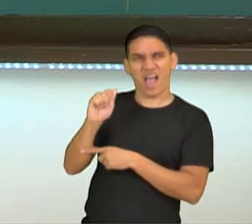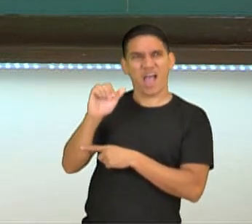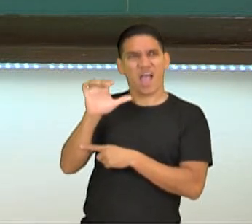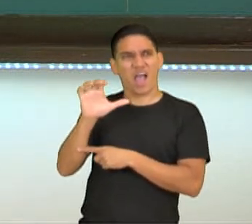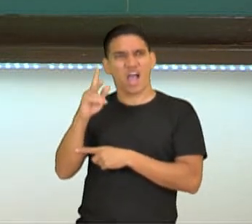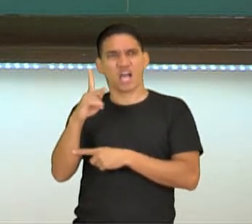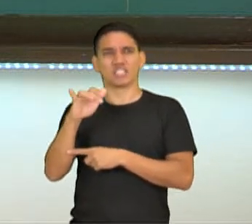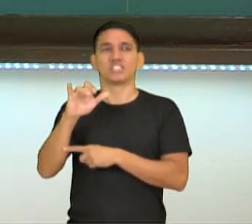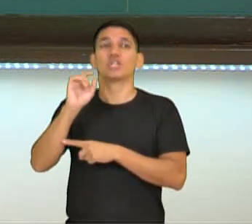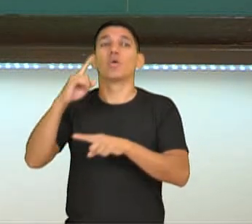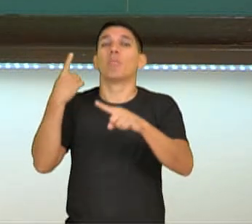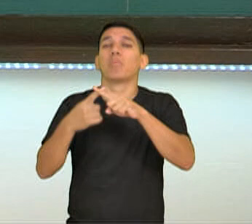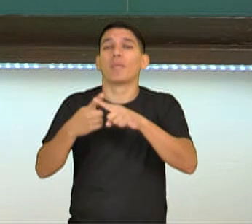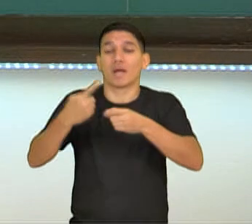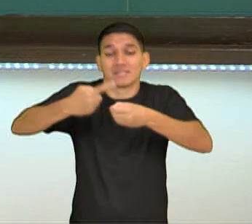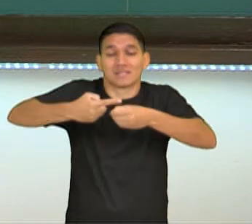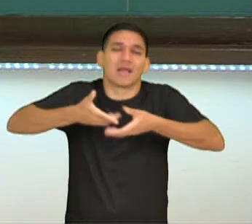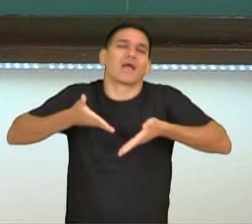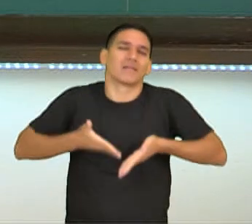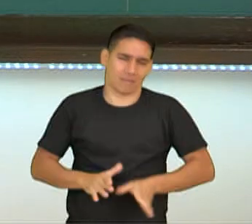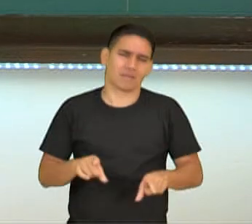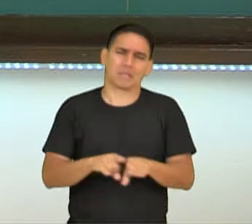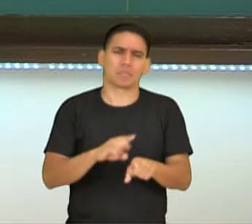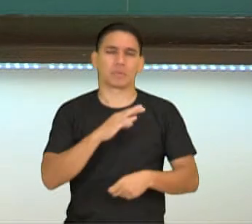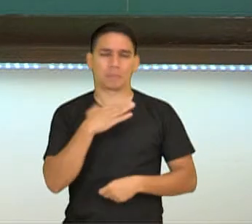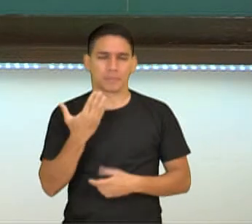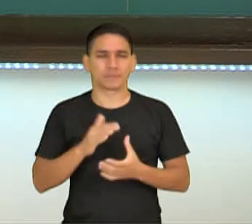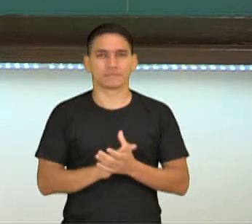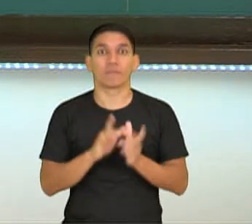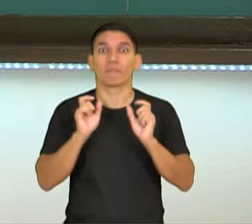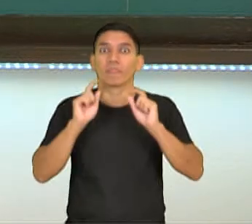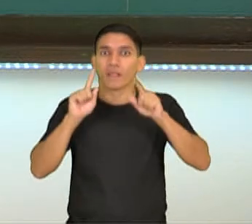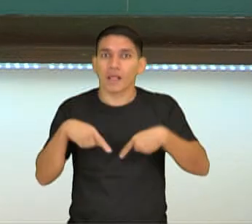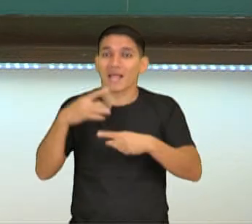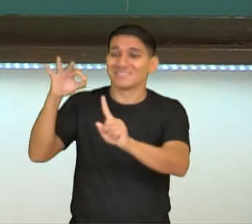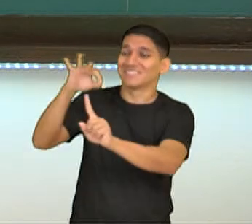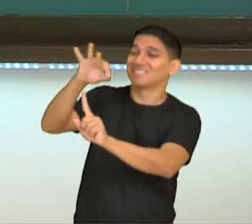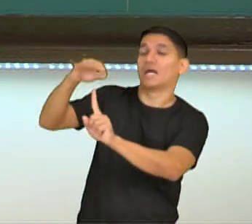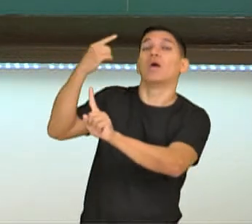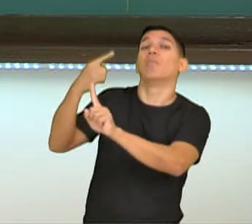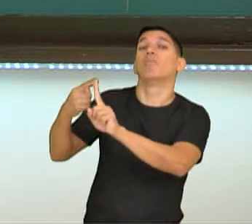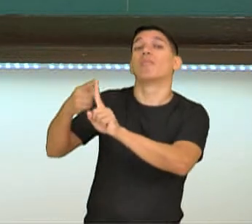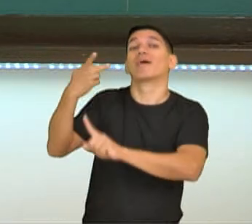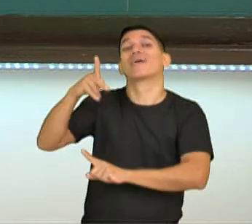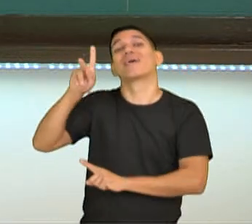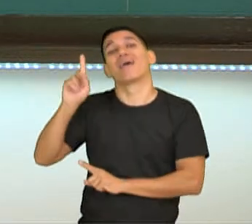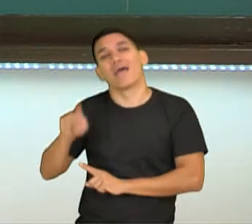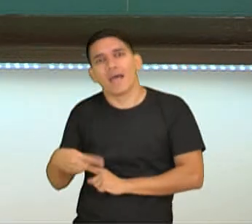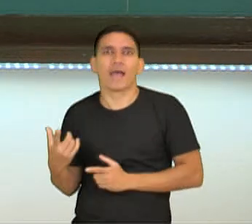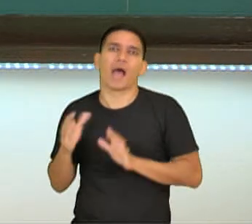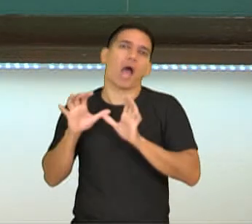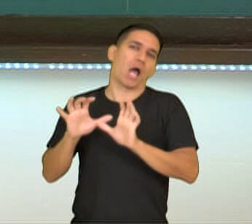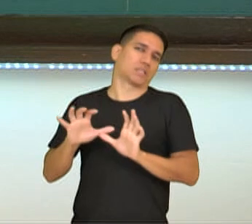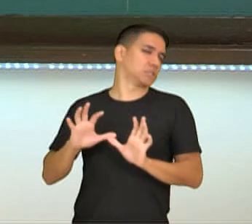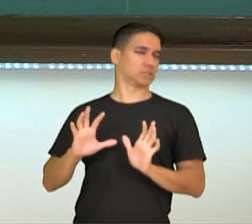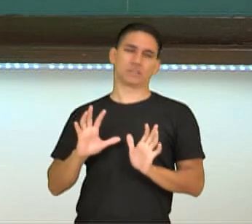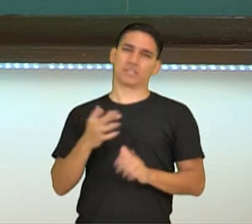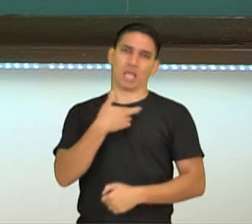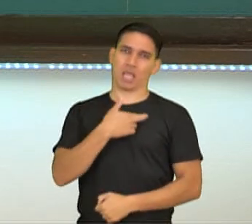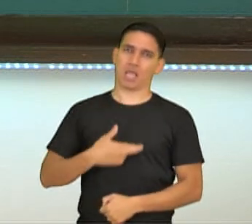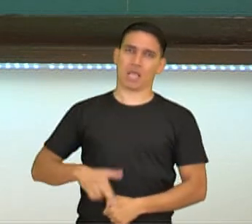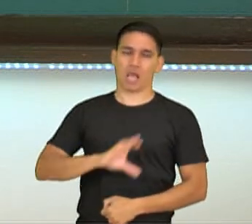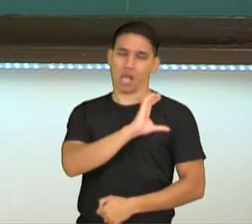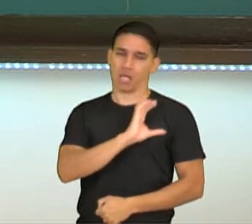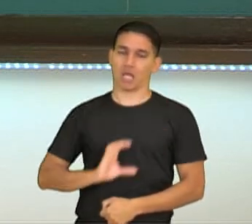referente à cidade que ele nasceu e à cidade que ele faleceu. E também a ideia de santo é justamente porque ele é considerado assim pela religiosidade